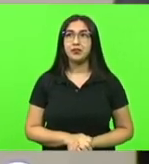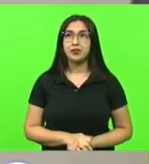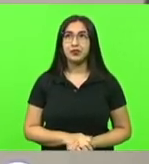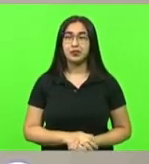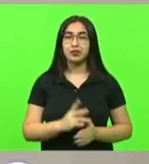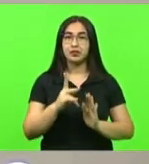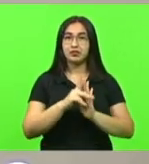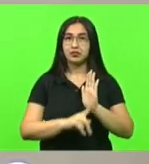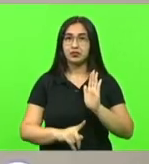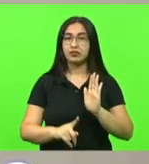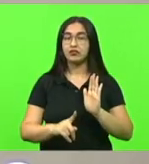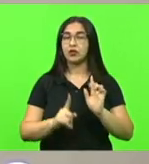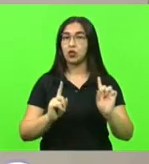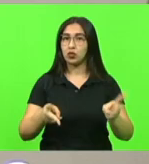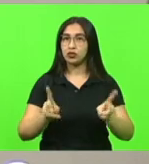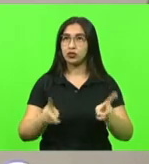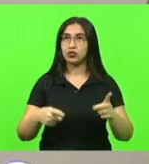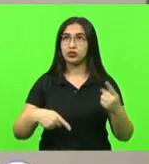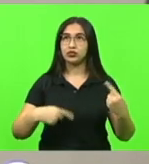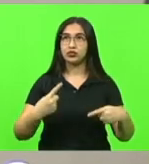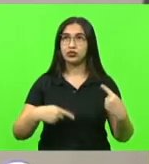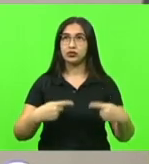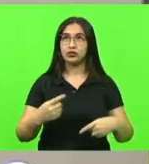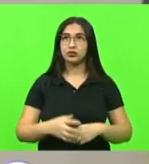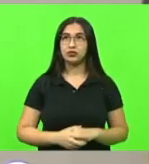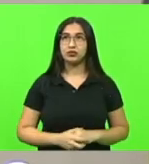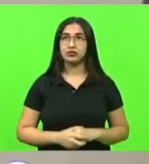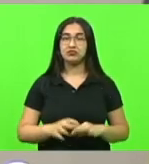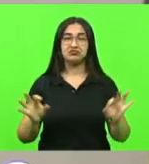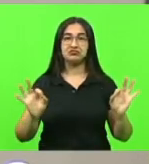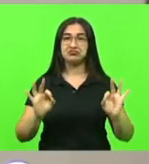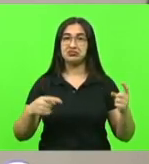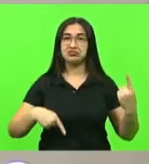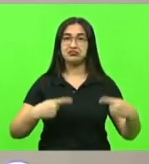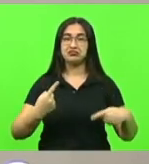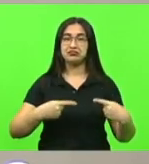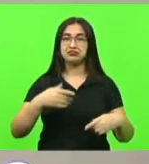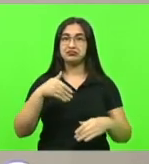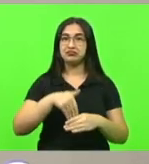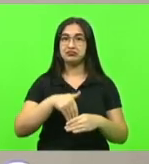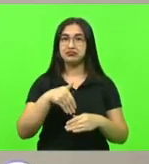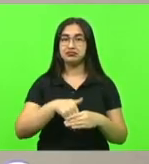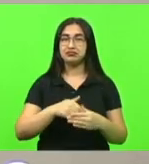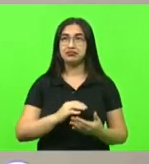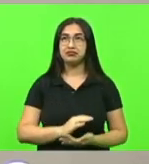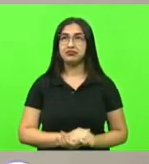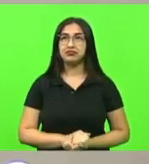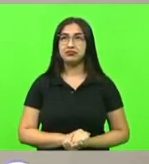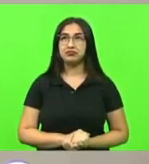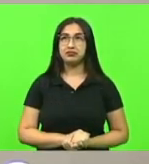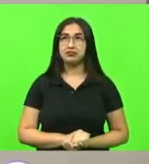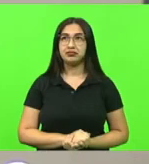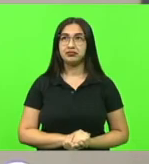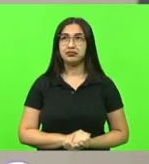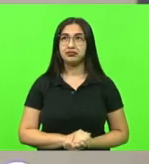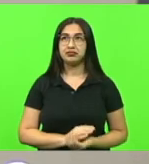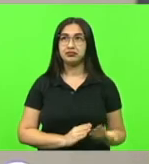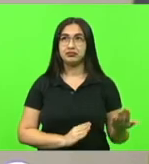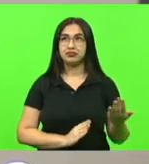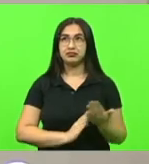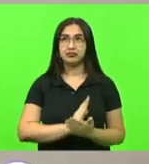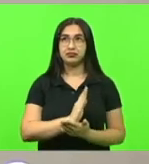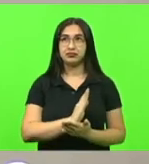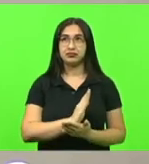Não. Continua em discussão. Não havendo mais quem queira discutir, em votação, deputados que aprovam, permaneçam como se encontram.